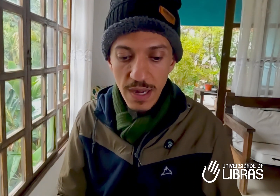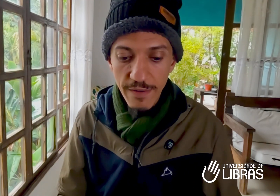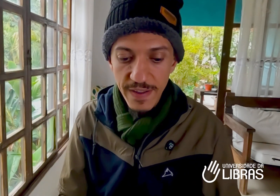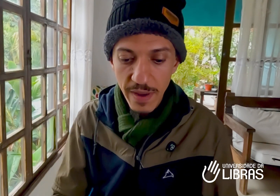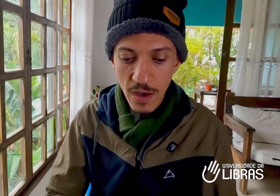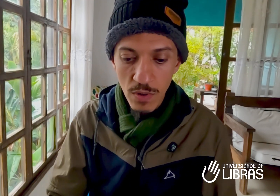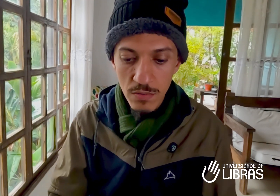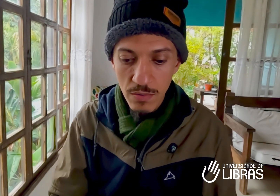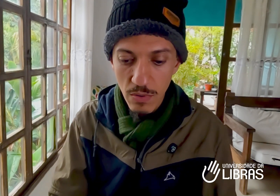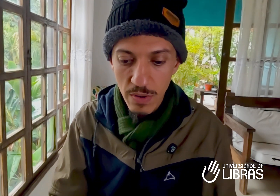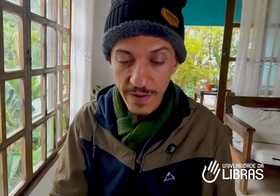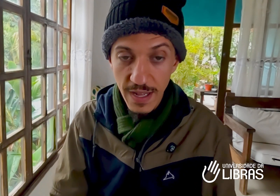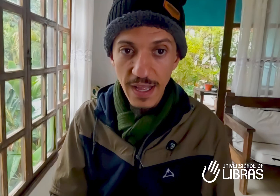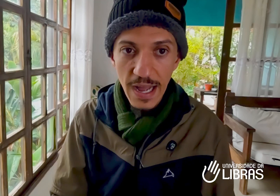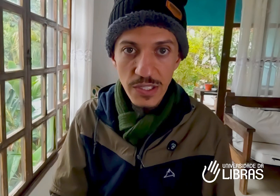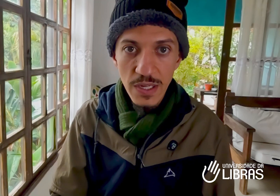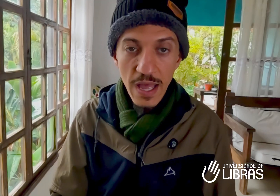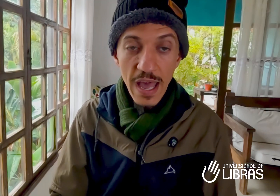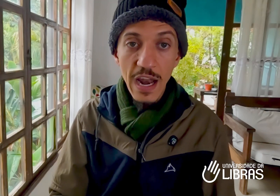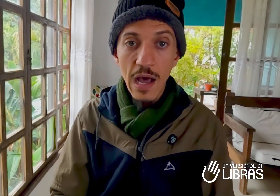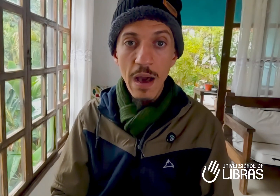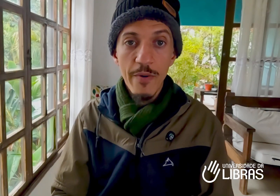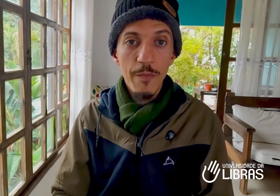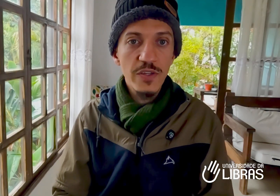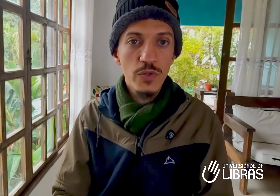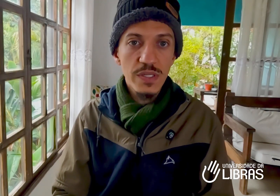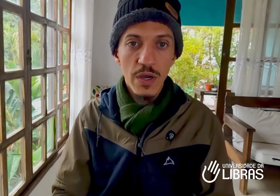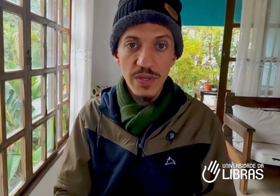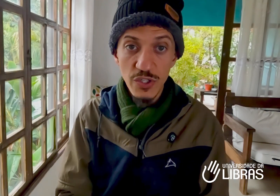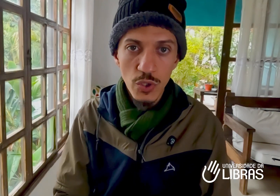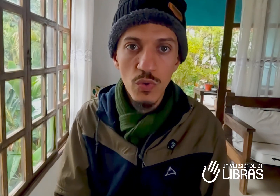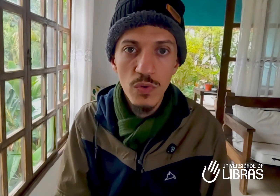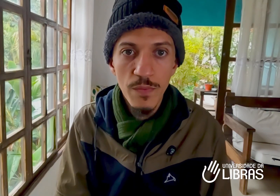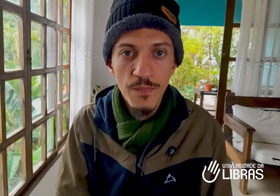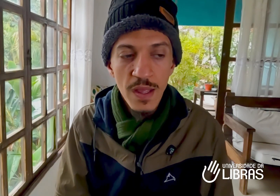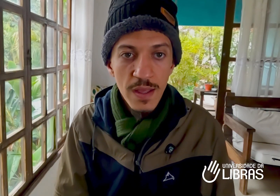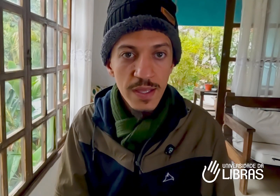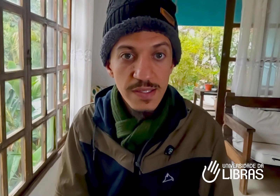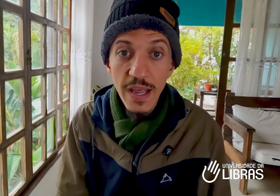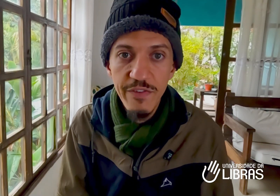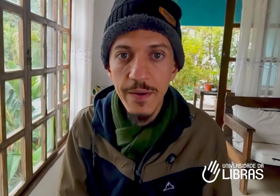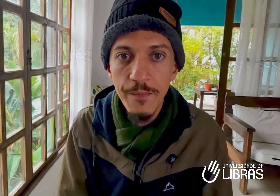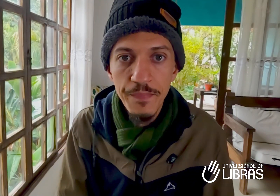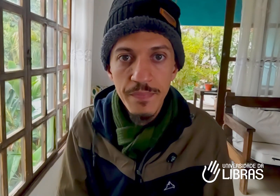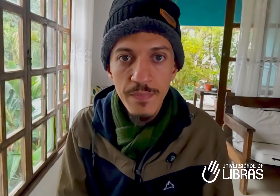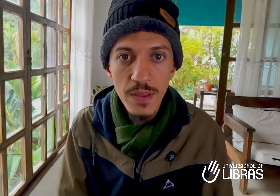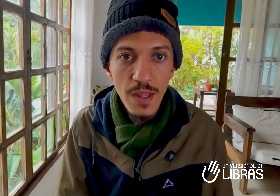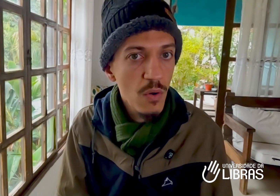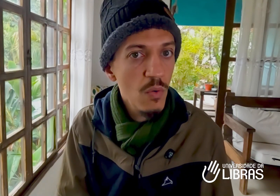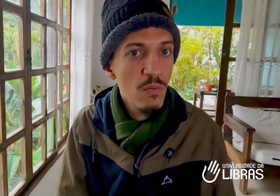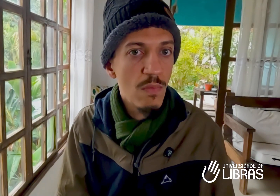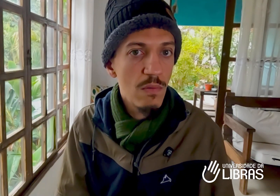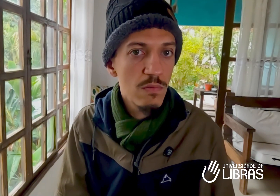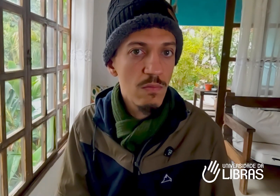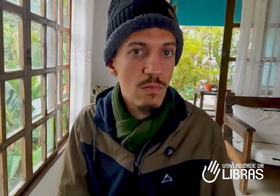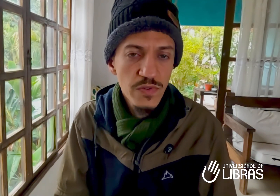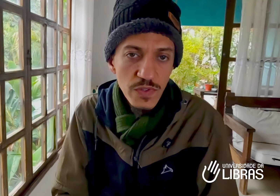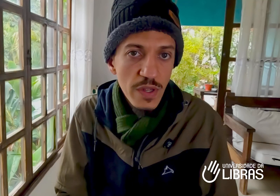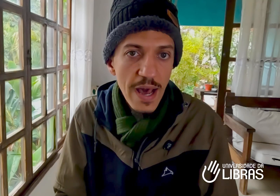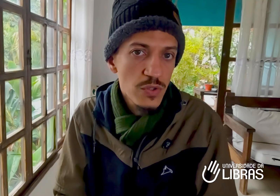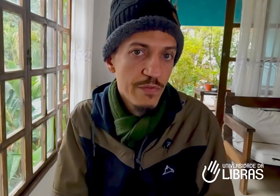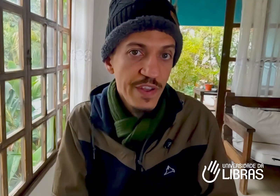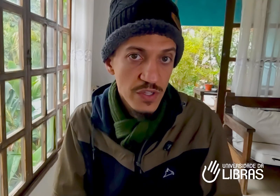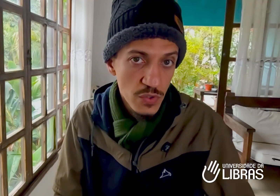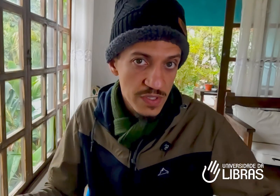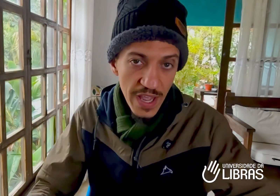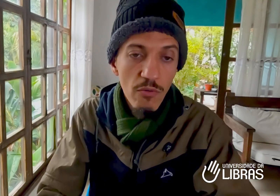tanto o café da manhã quanto o café da tarde era a própria instituição, esse instituto, que servia. Então, os